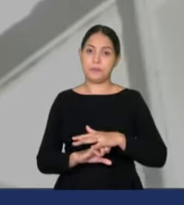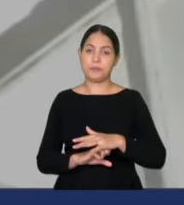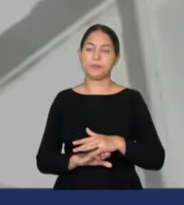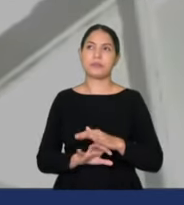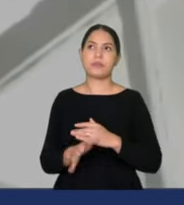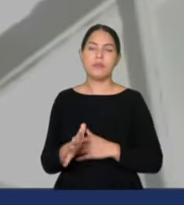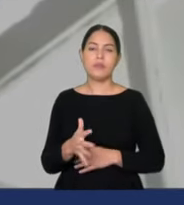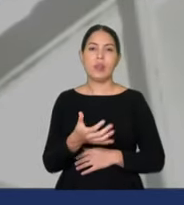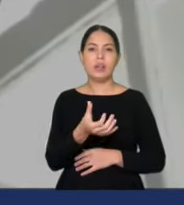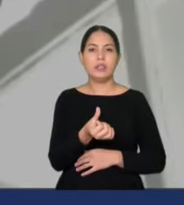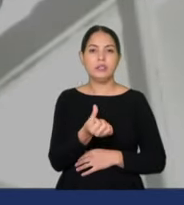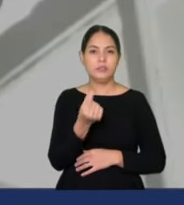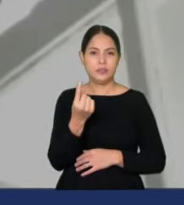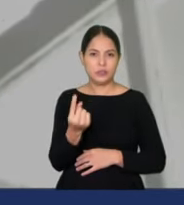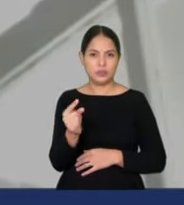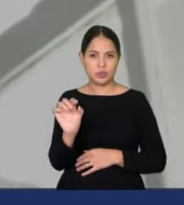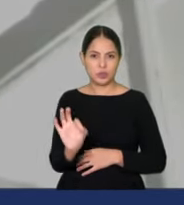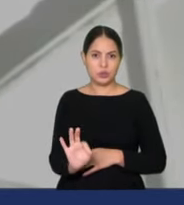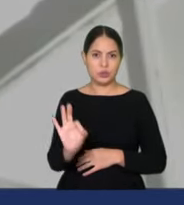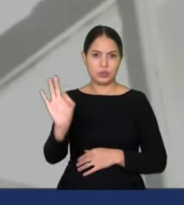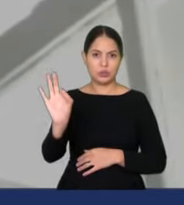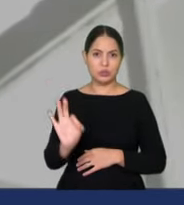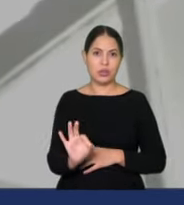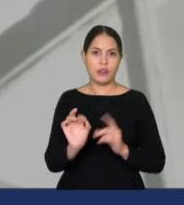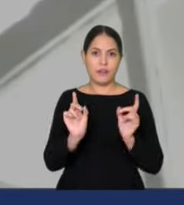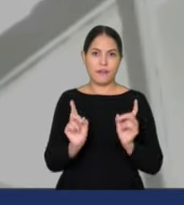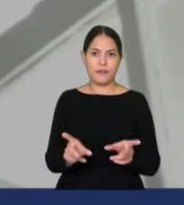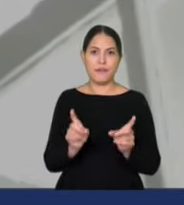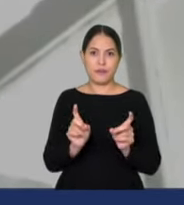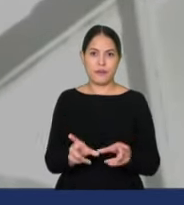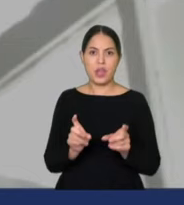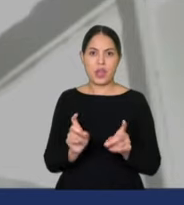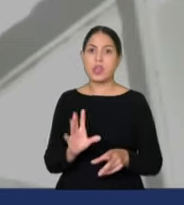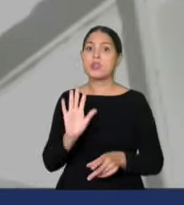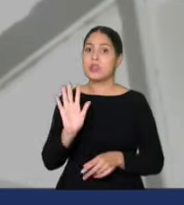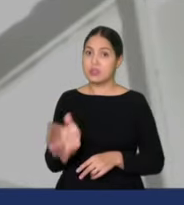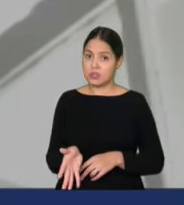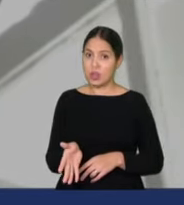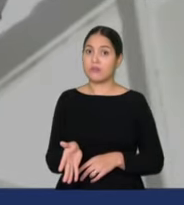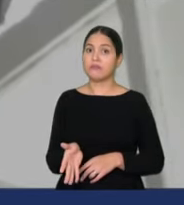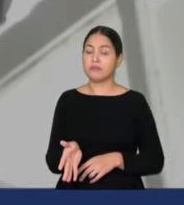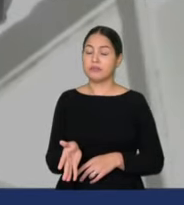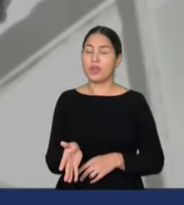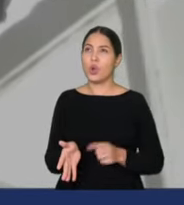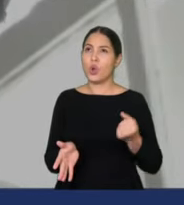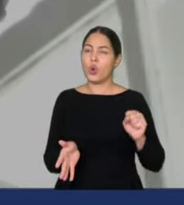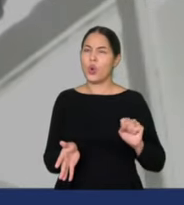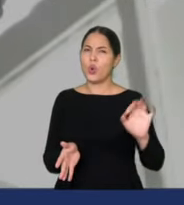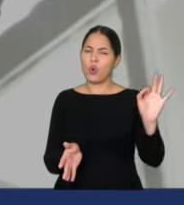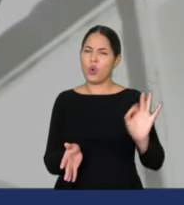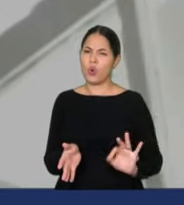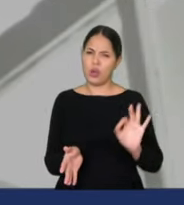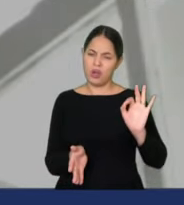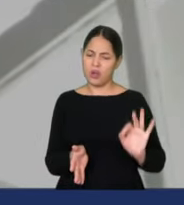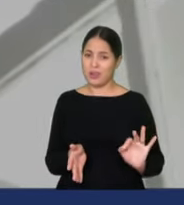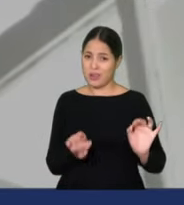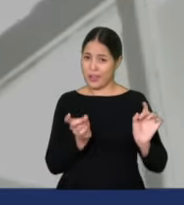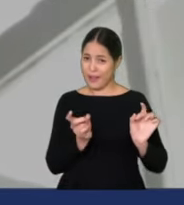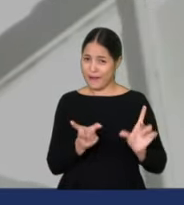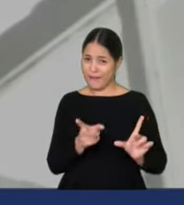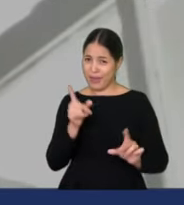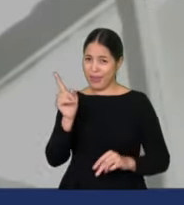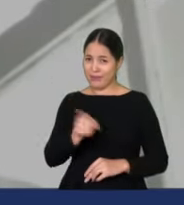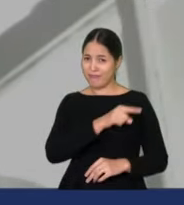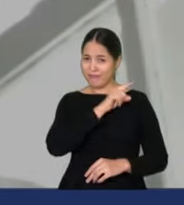61% desses ativos colocados à venda já foram vendidos, 8% deles tiveram sua venda canceladas